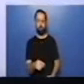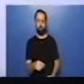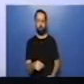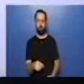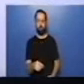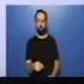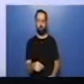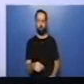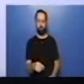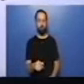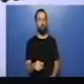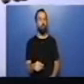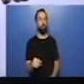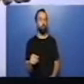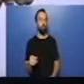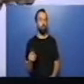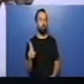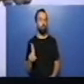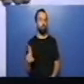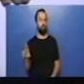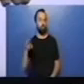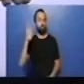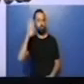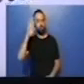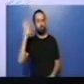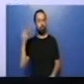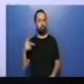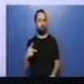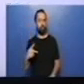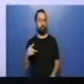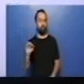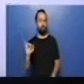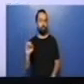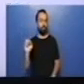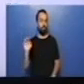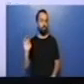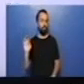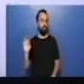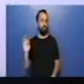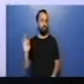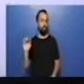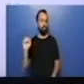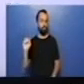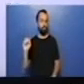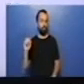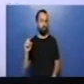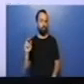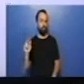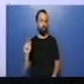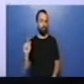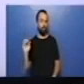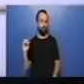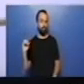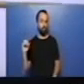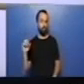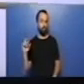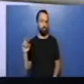altura, temos que usar o teorema de Pitágoras. Vamos pegar esse triângulo. A hipotenusa é o 8.